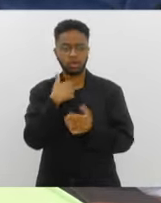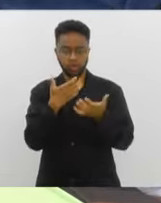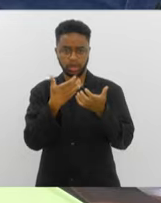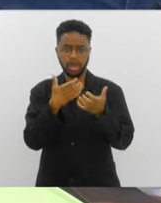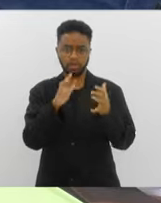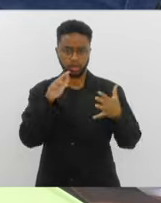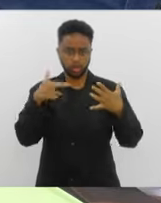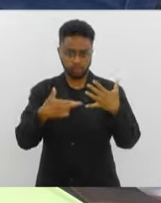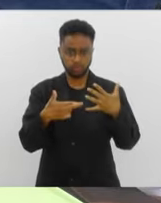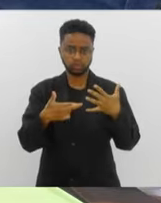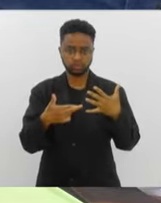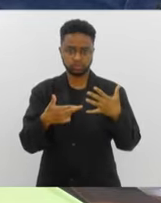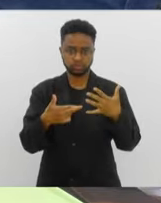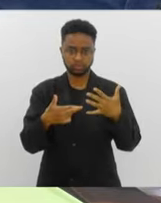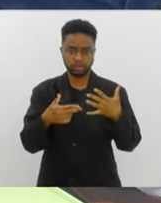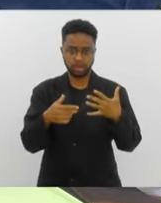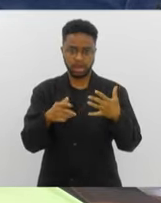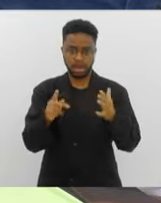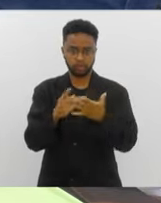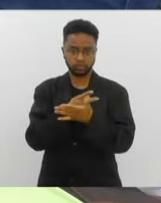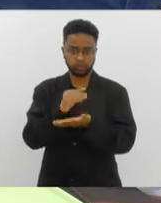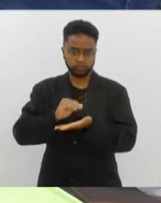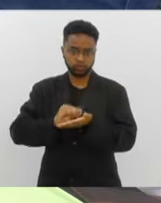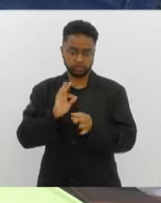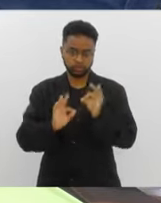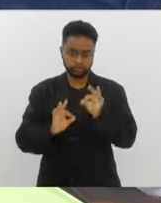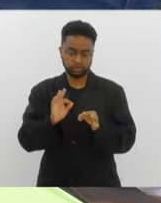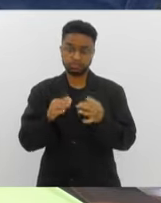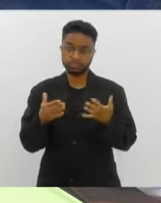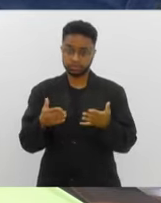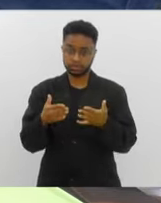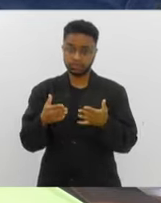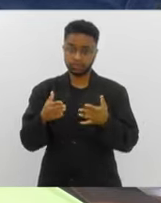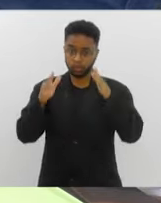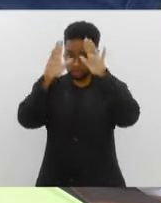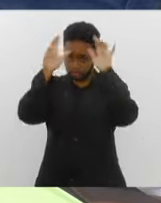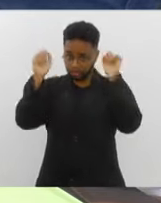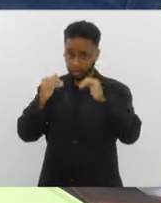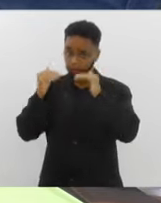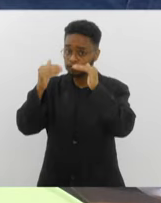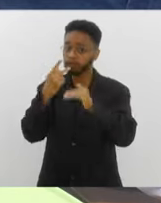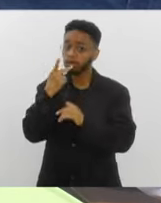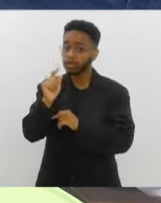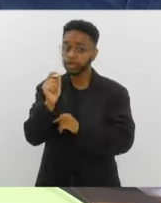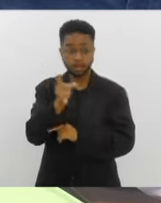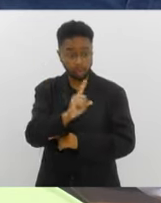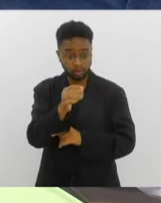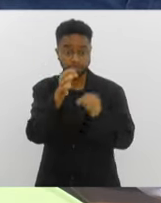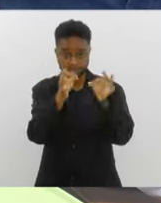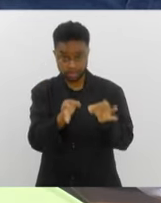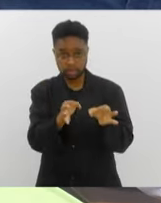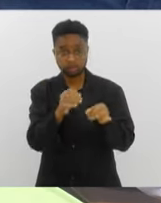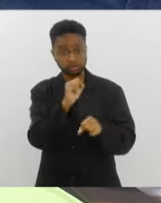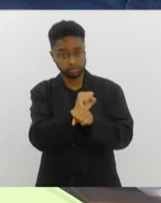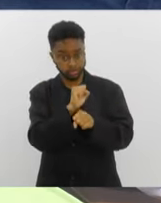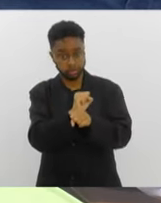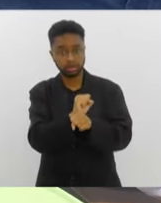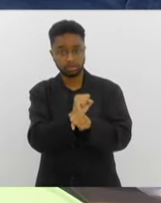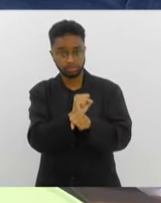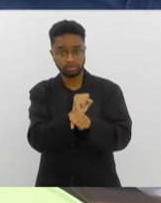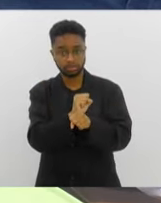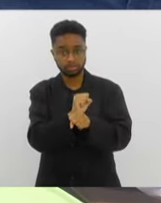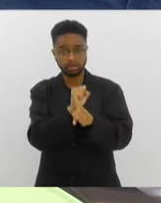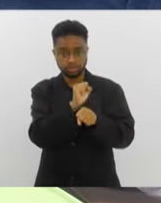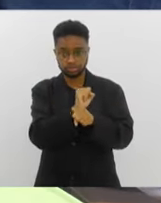recorrer. Eu fui injustiçado. Aí o Supremo falou, não. É assim mesmo. Aguarde o